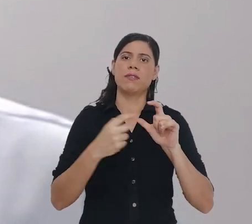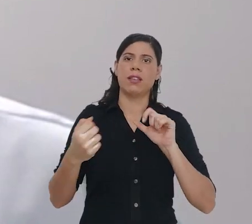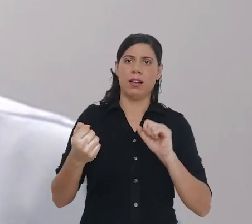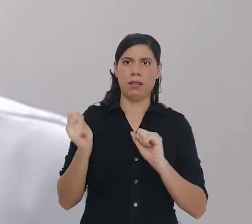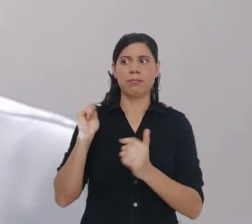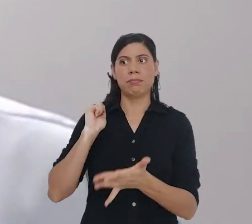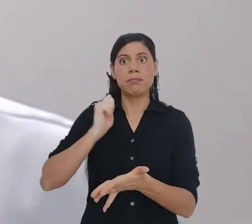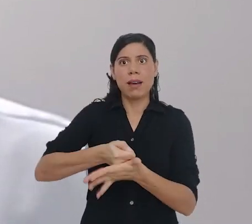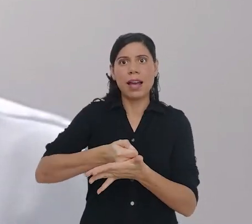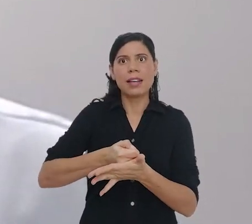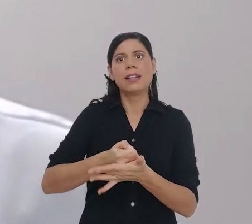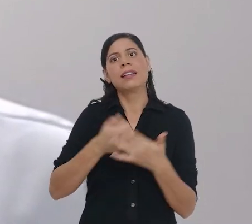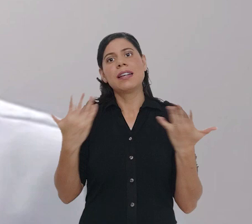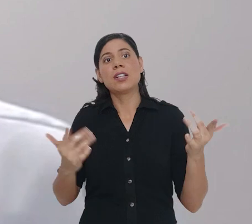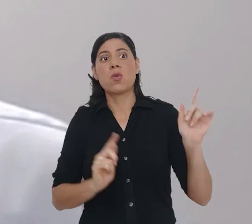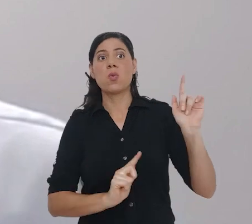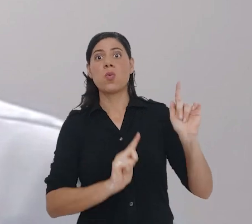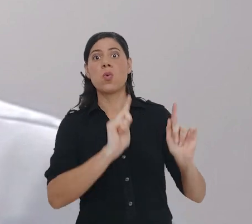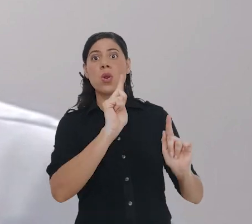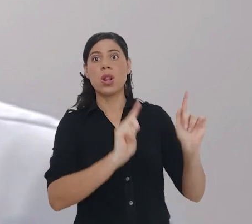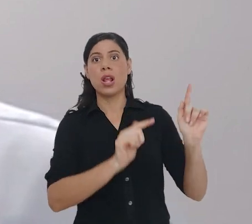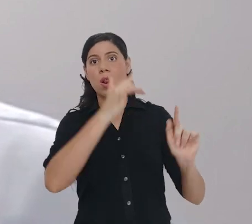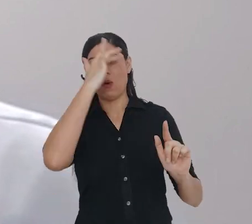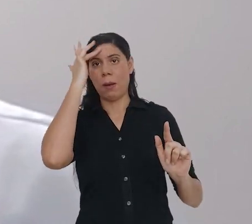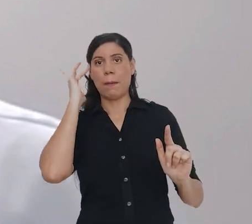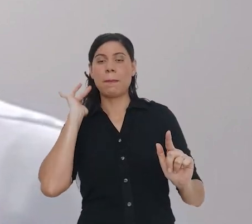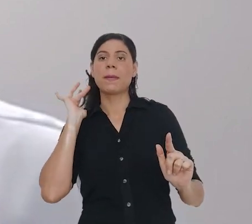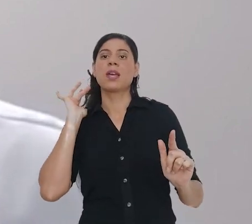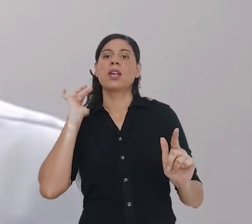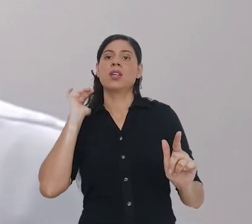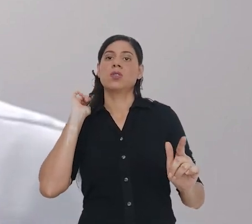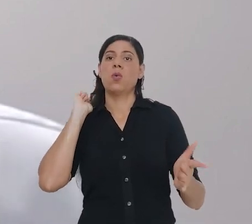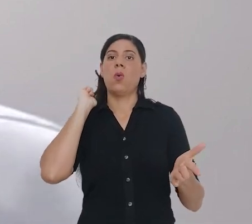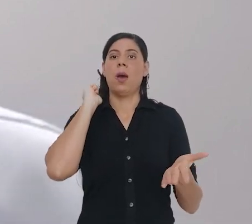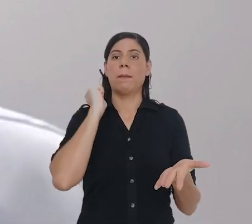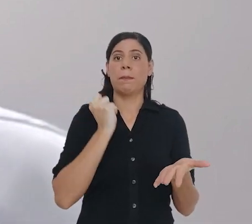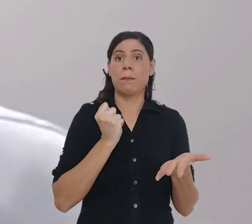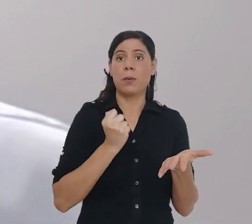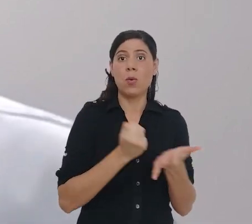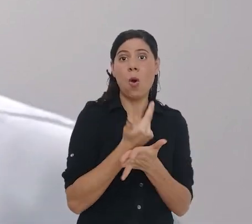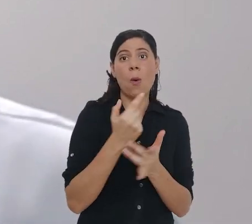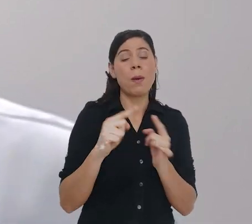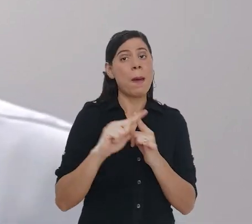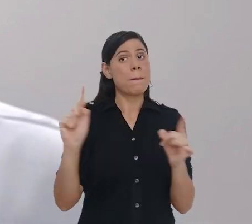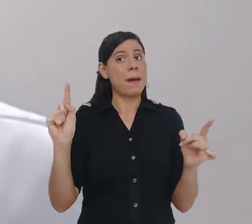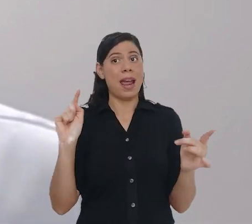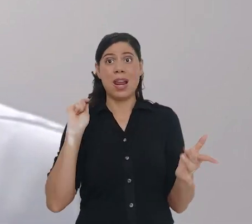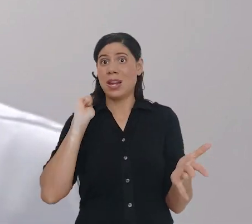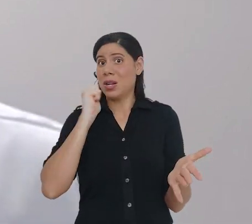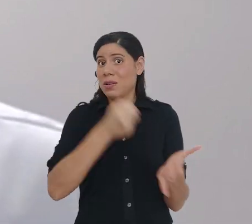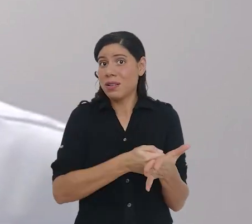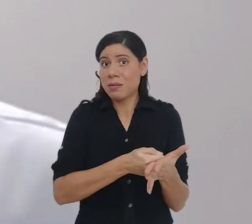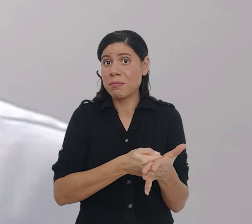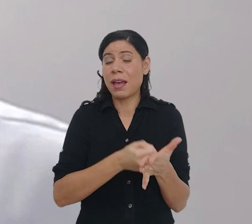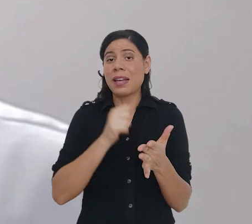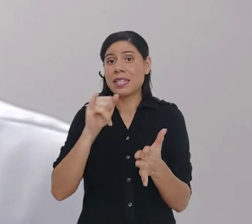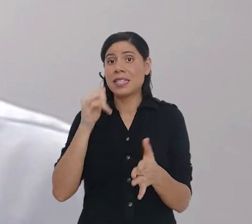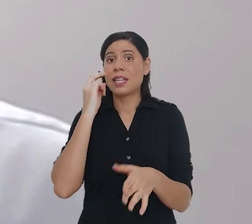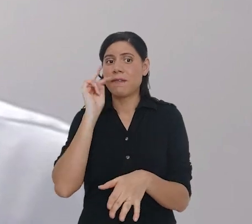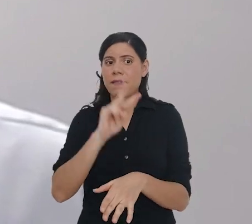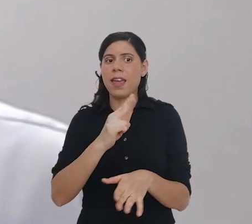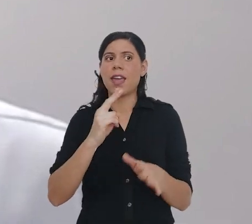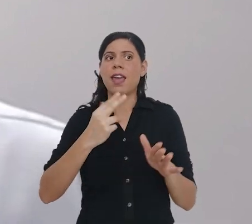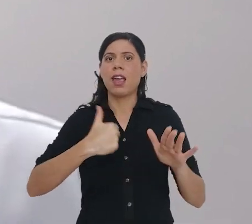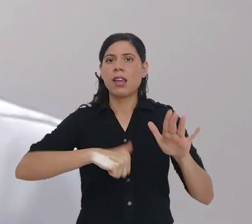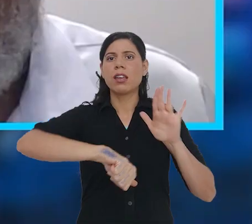devedor. E uma vez que tem um leilão e alguém dá um lance e não arca com as prestações, se ficar comprovado que houve uma fraude, isso daqui